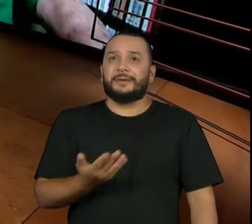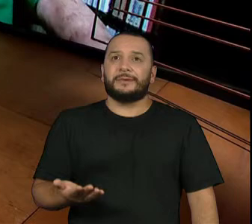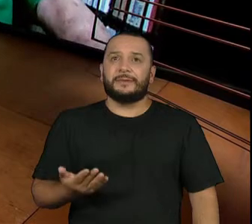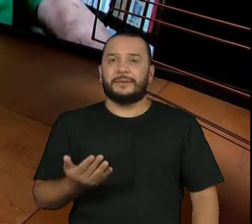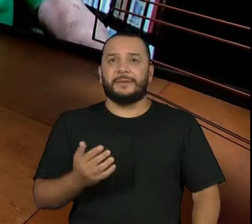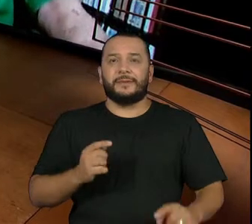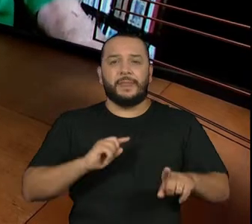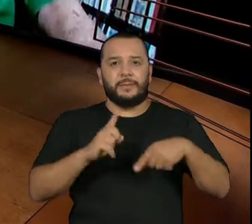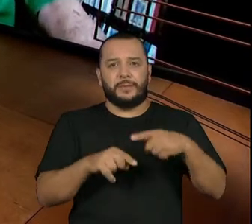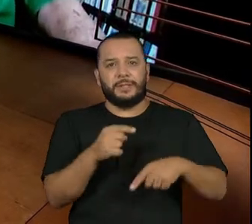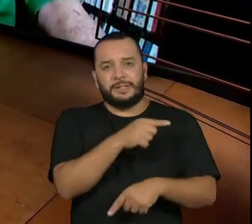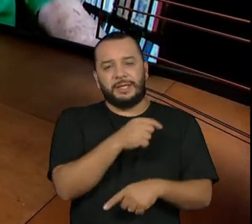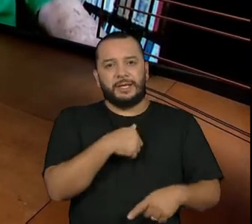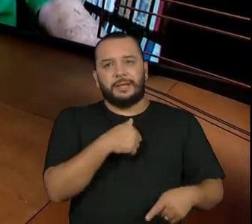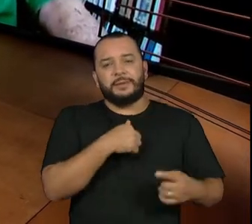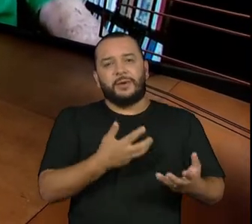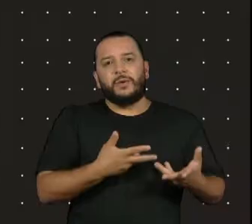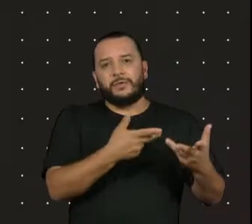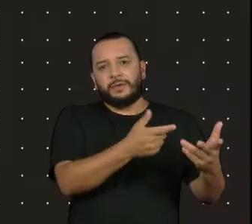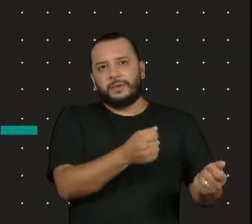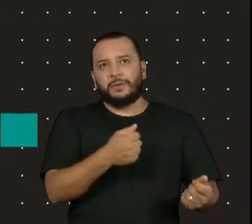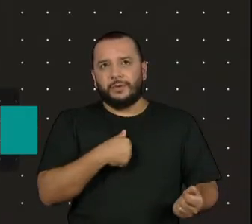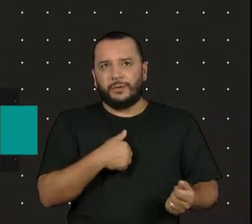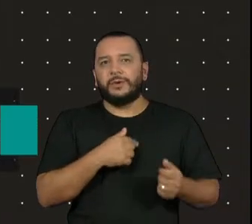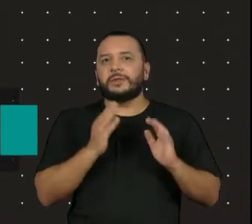depois ele me convidou para fazer o Dr. Knock,